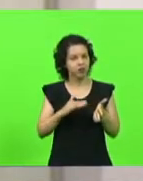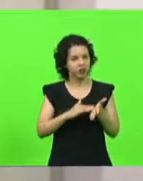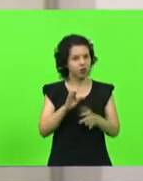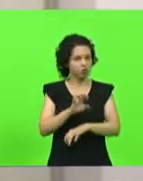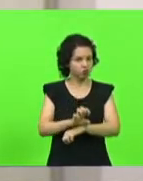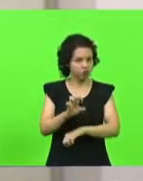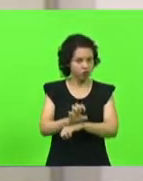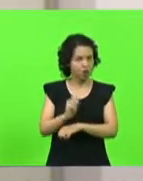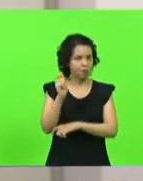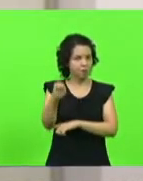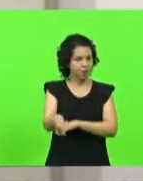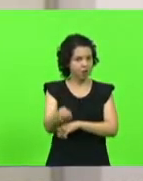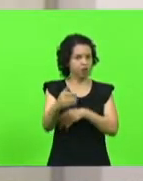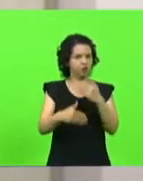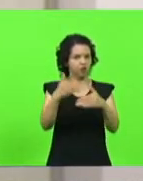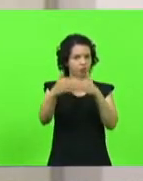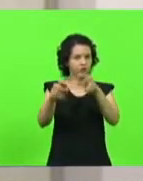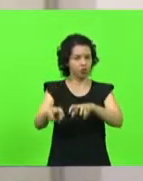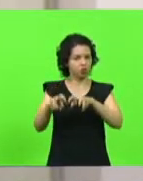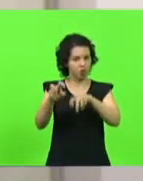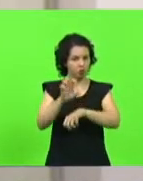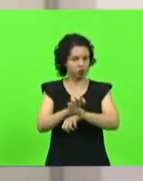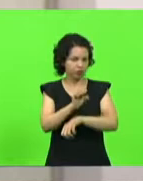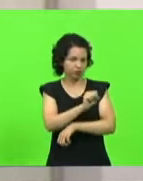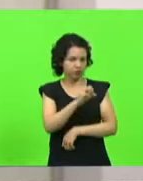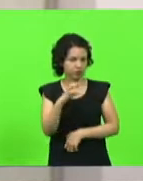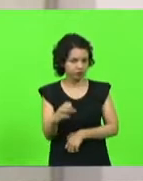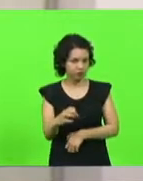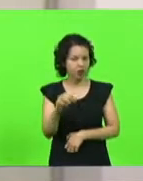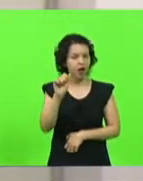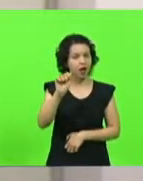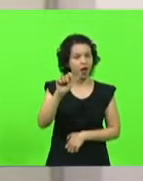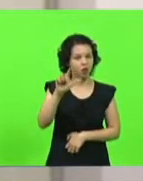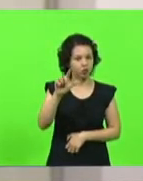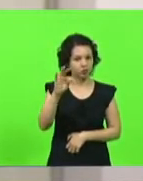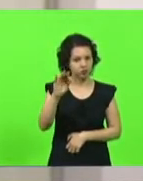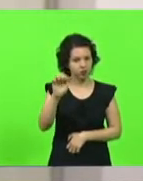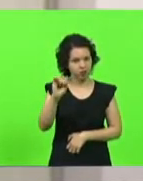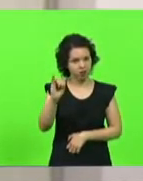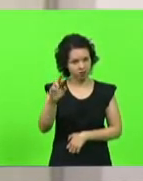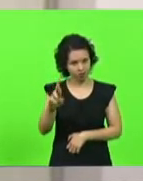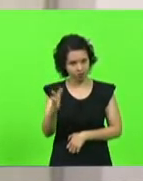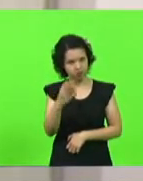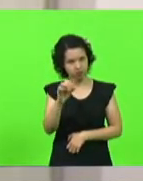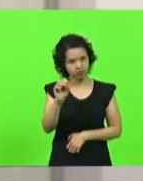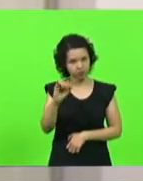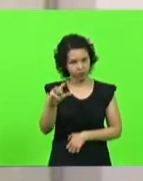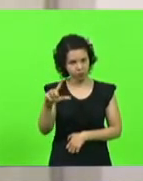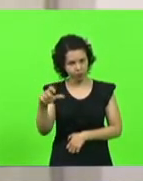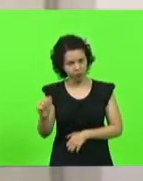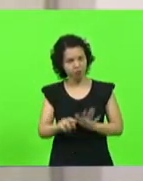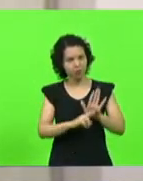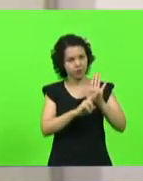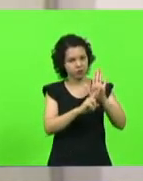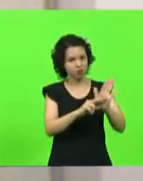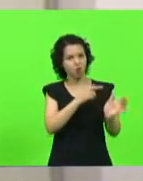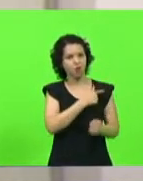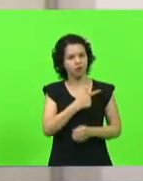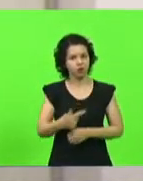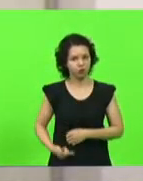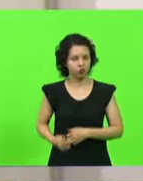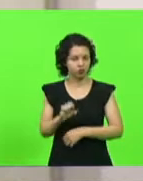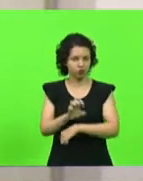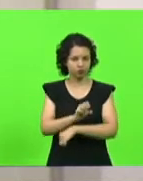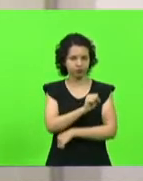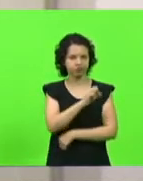Pesca e Desenvolvimento Rural do Estado de Santa Catarina, Altair Silva. Neste ato, representando o excelentíssimo senhor governador do Estado de